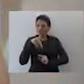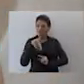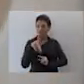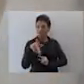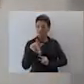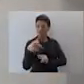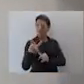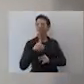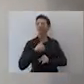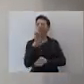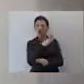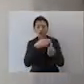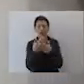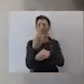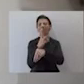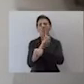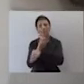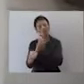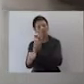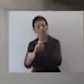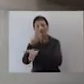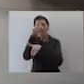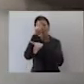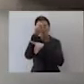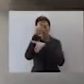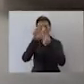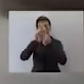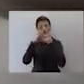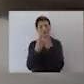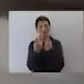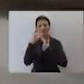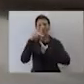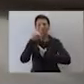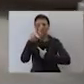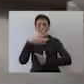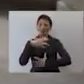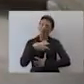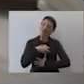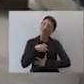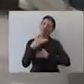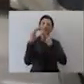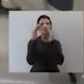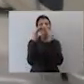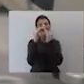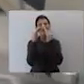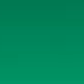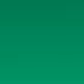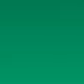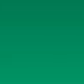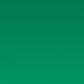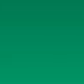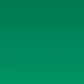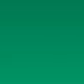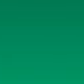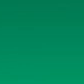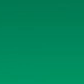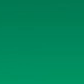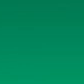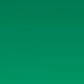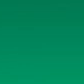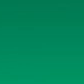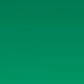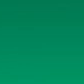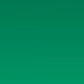a sua saúde enquanto você recebe todo cuidado Hospital Unimed para você se sentir